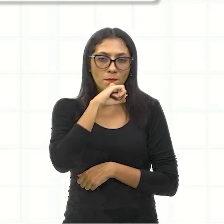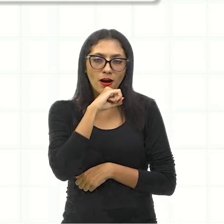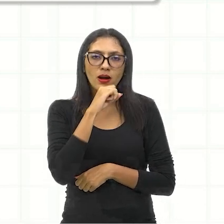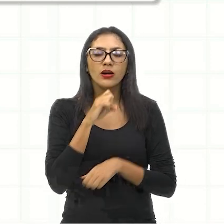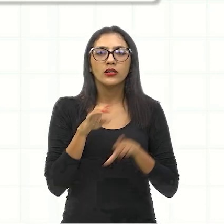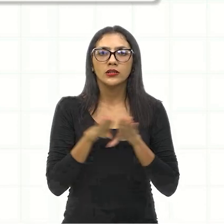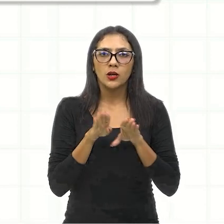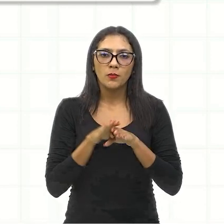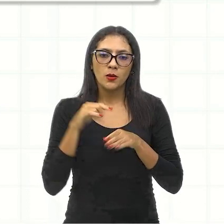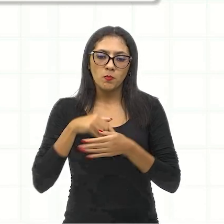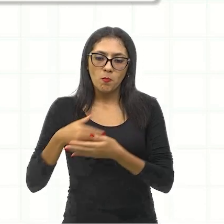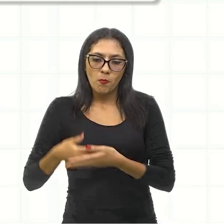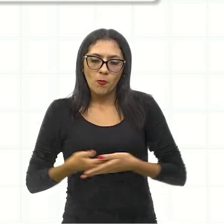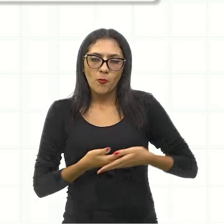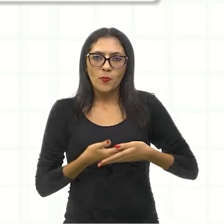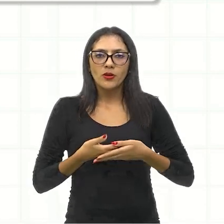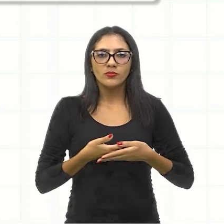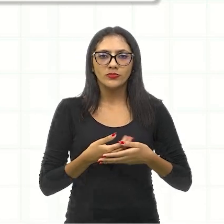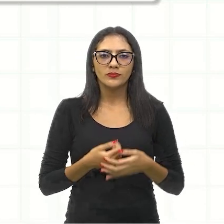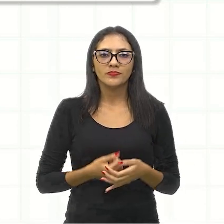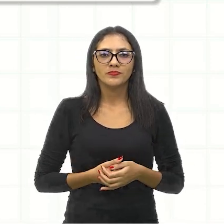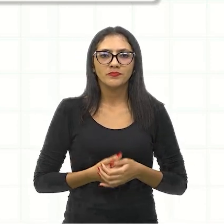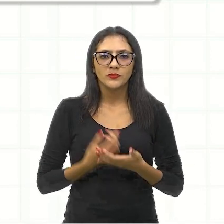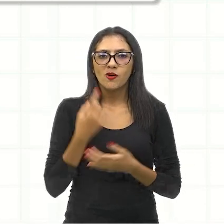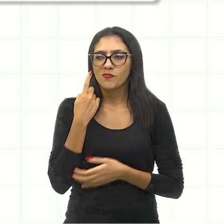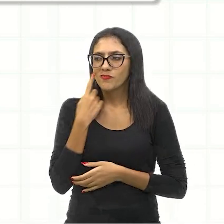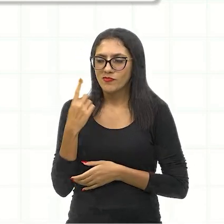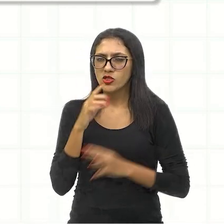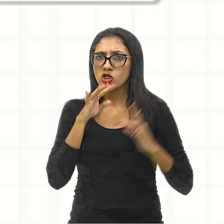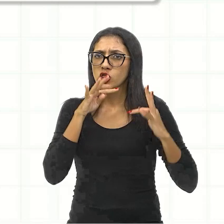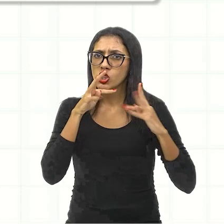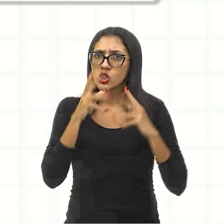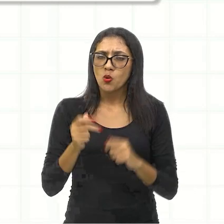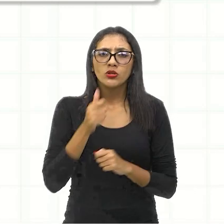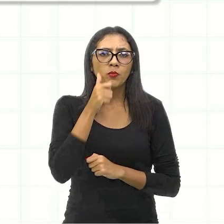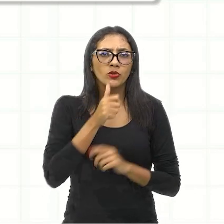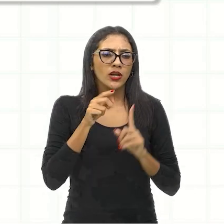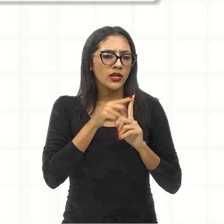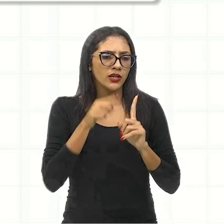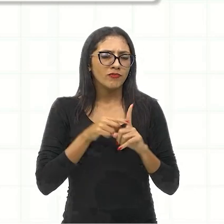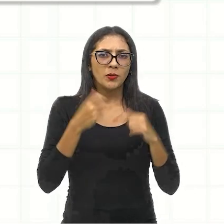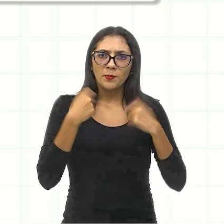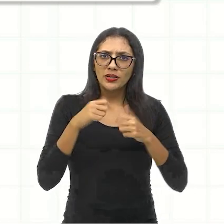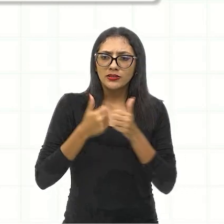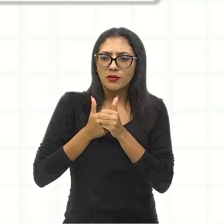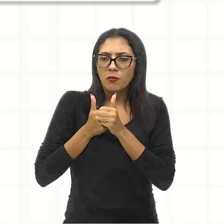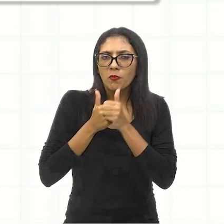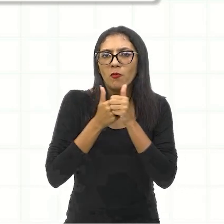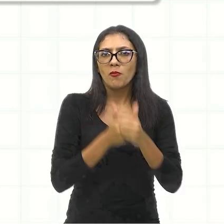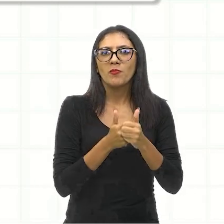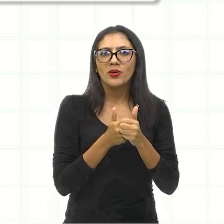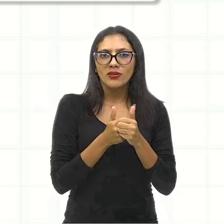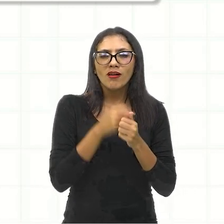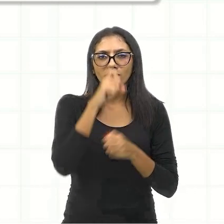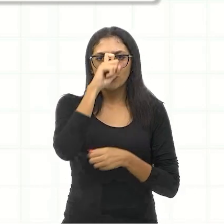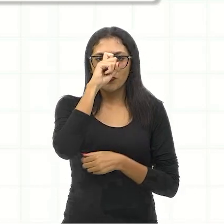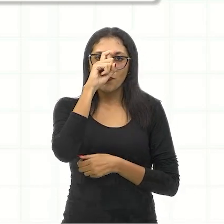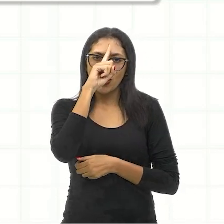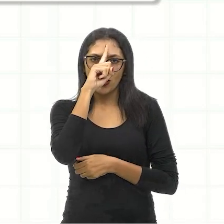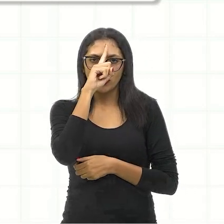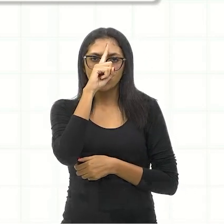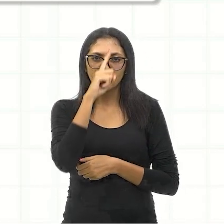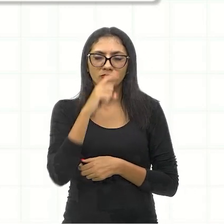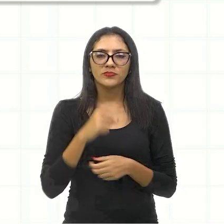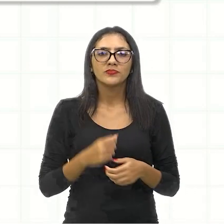aí, como nós falamos, né? Toda grávida deve fazer o pré-natal, né? Então é importante ali, depois que a